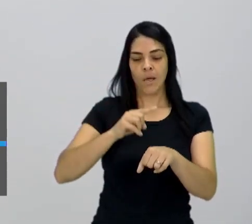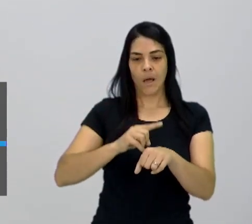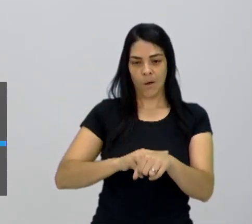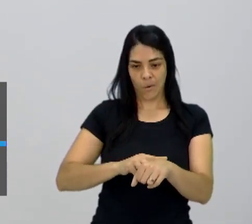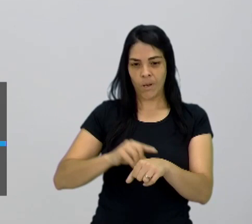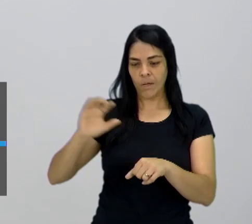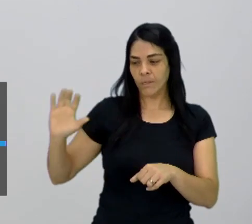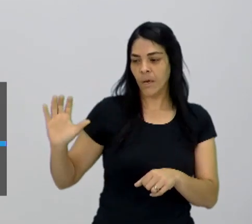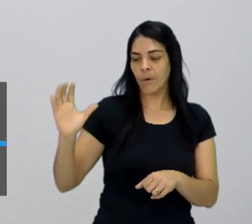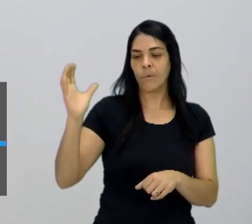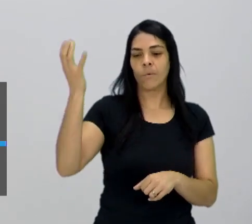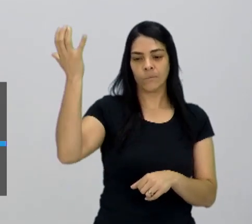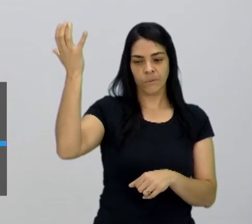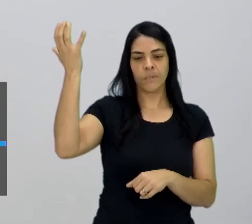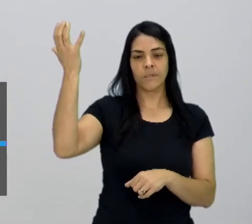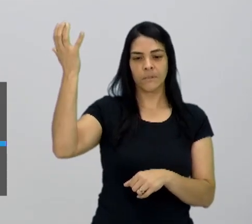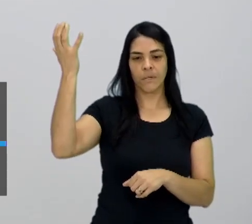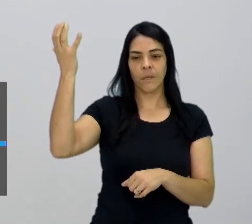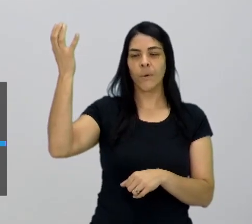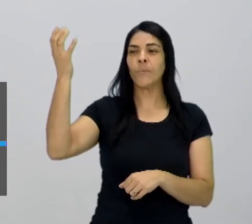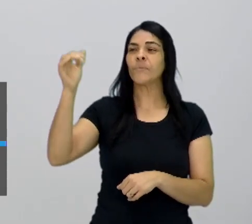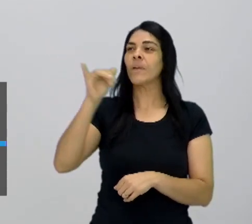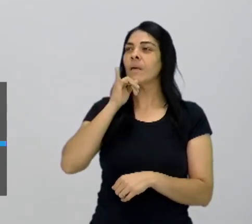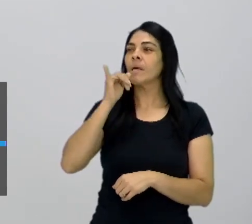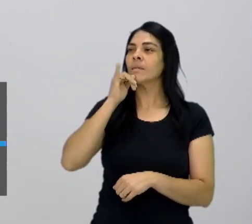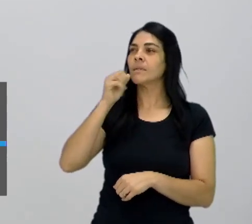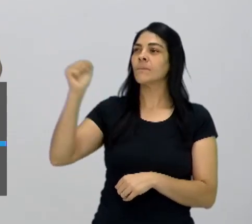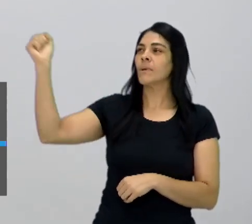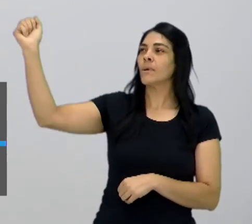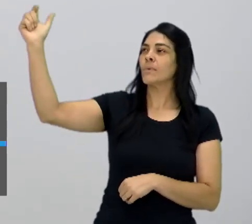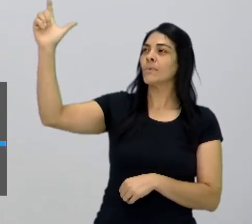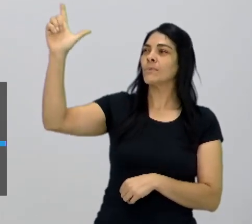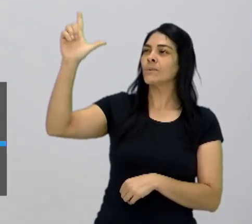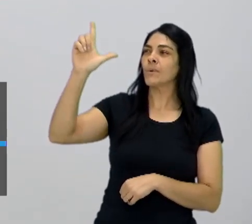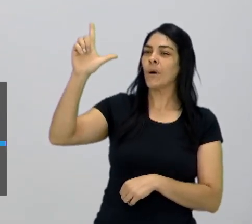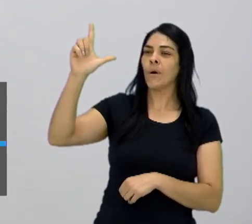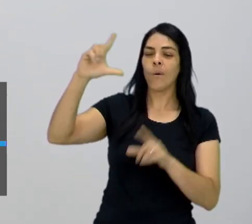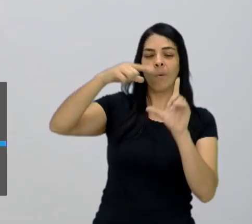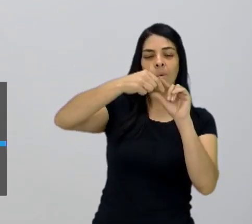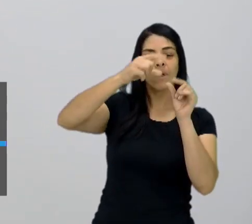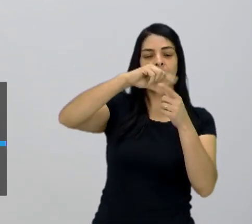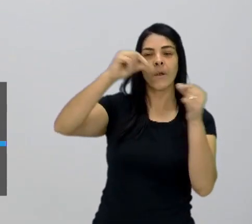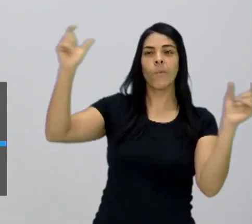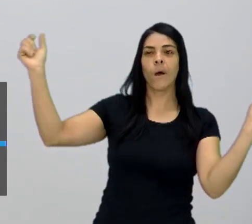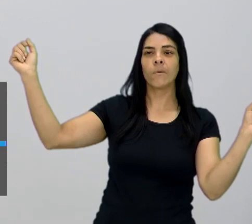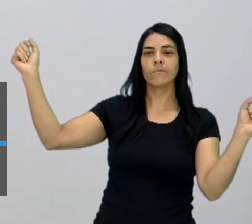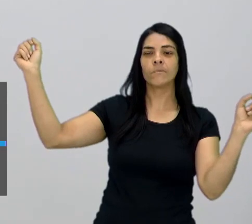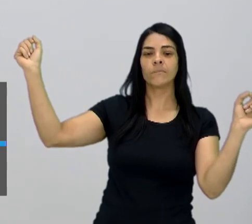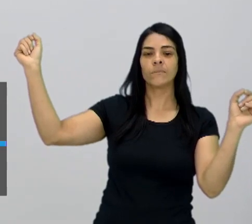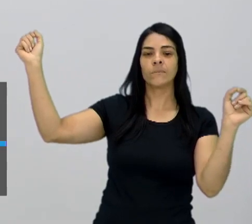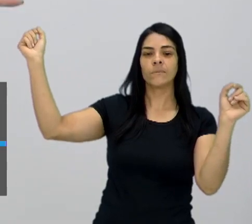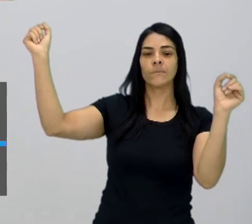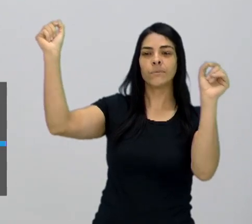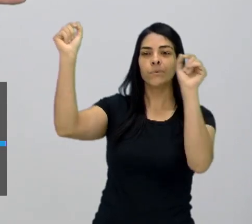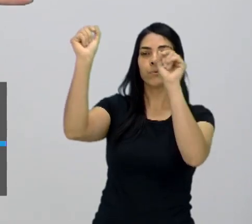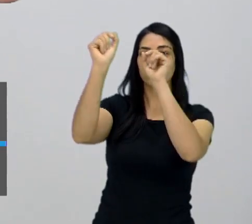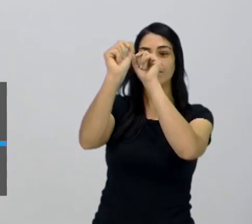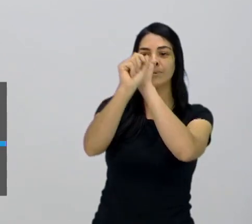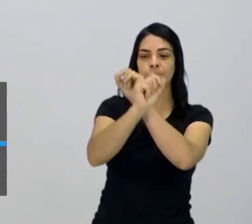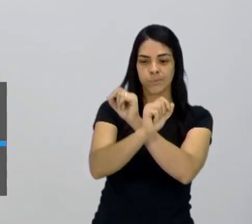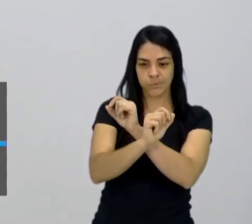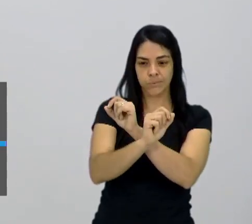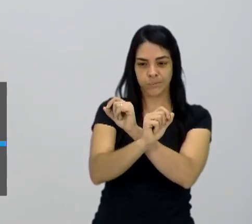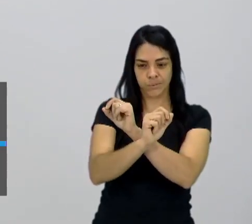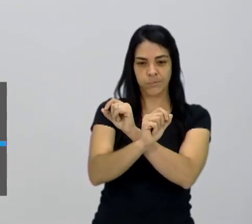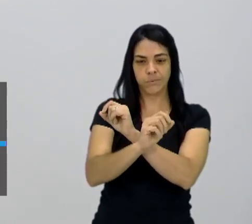é quando o Sol, a Terra e a Lua ficam alinhados, né? No caso do eclipse solar, se a